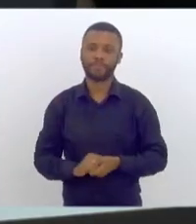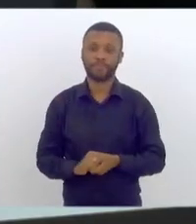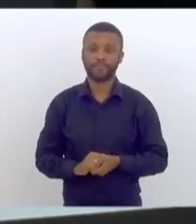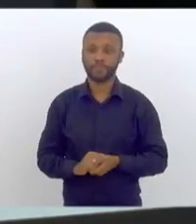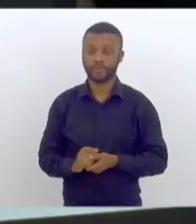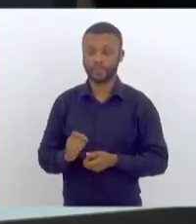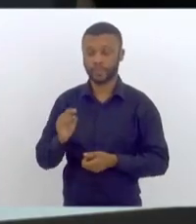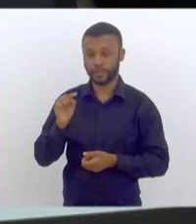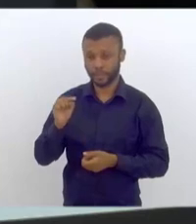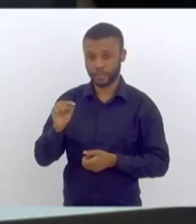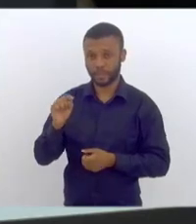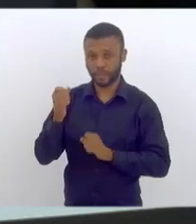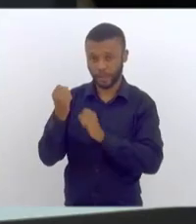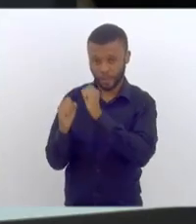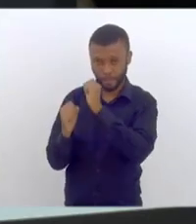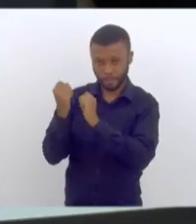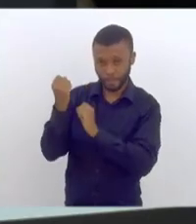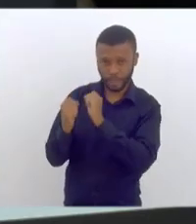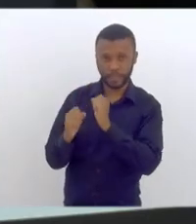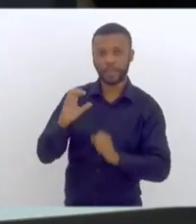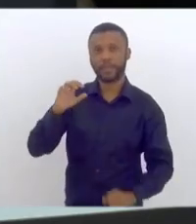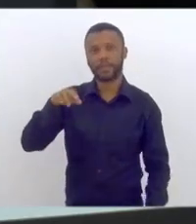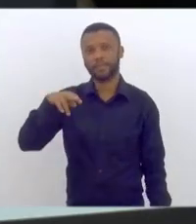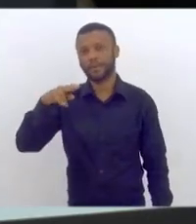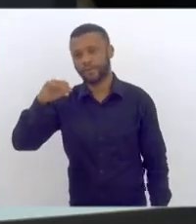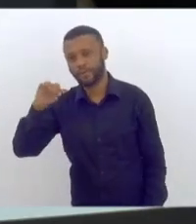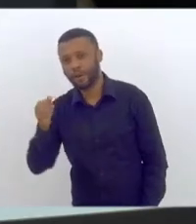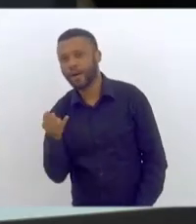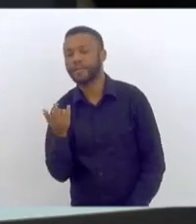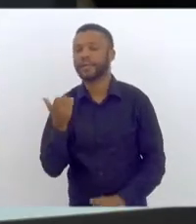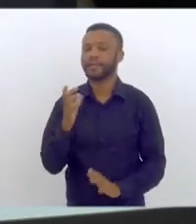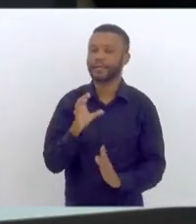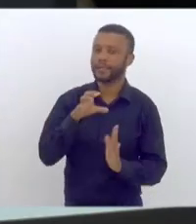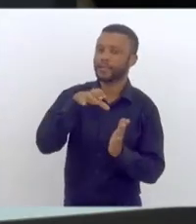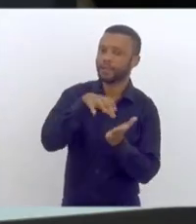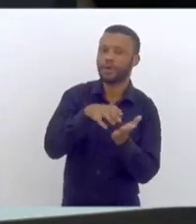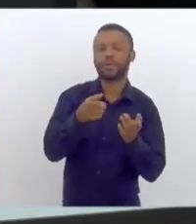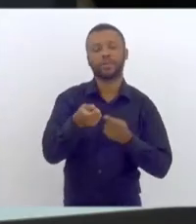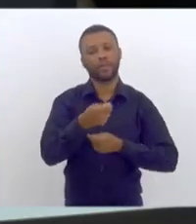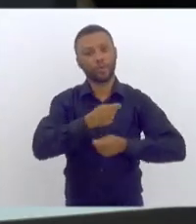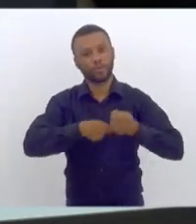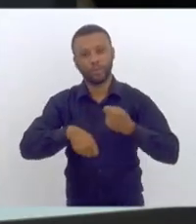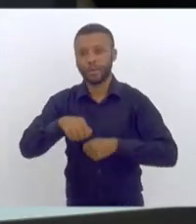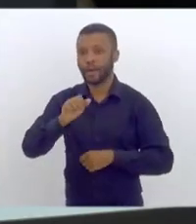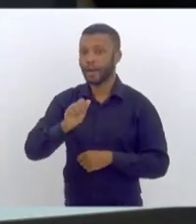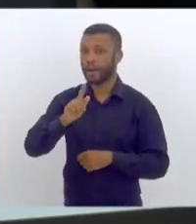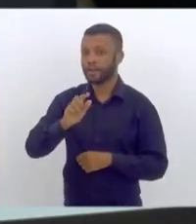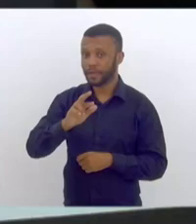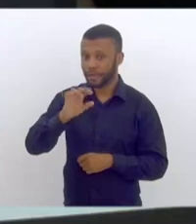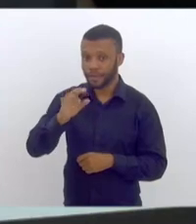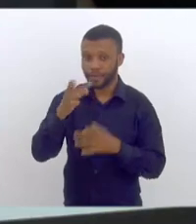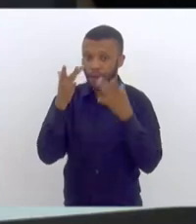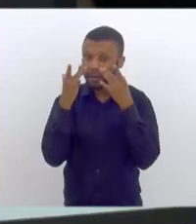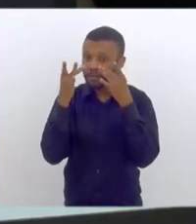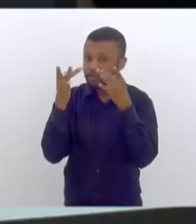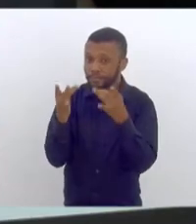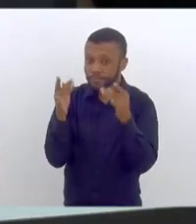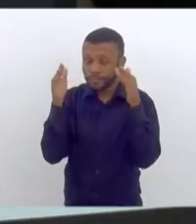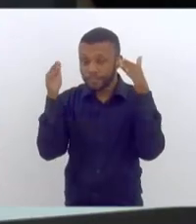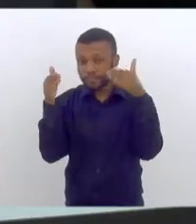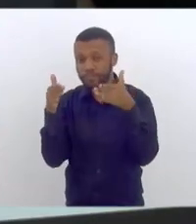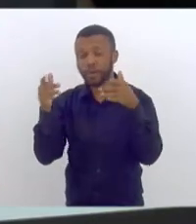CNPJ ou setores da economia que foram estimulados Rio vai ter completamente a condições de